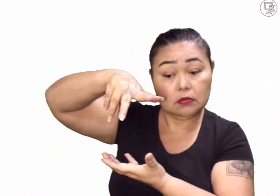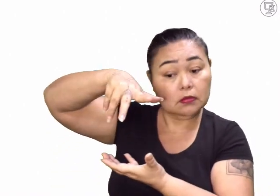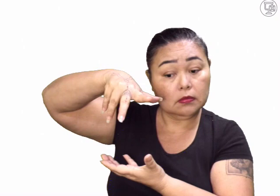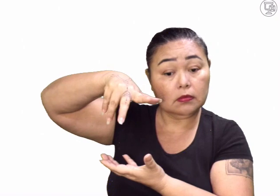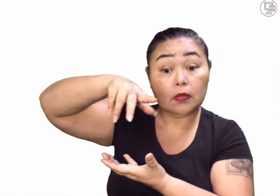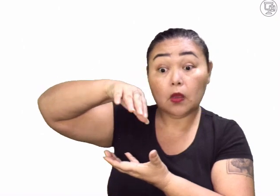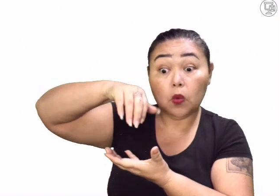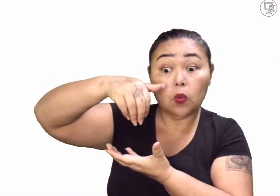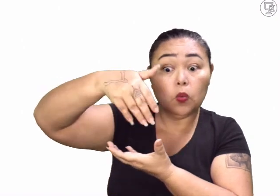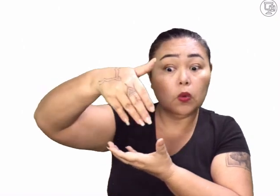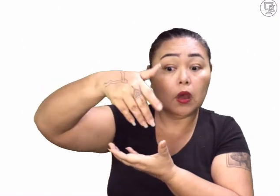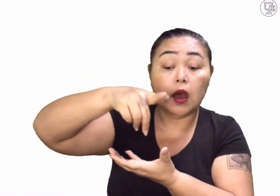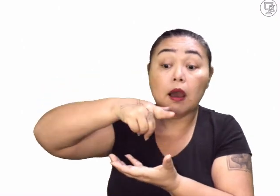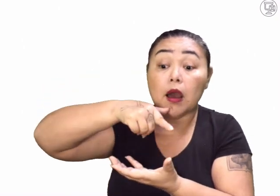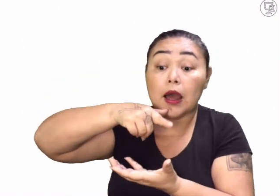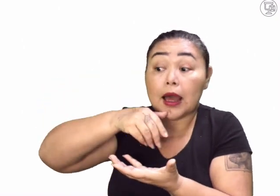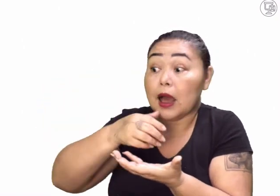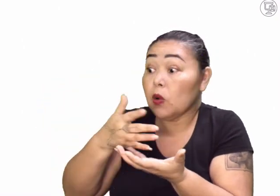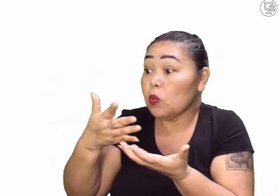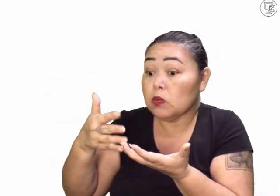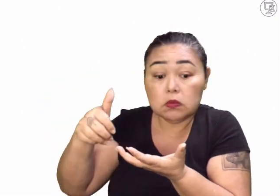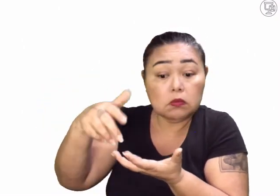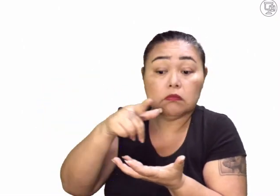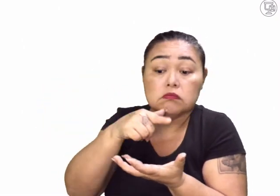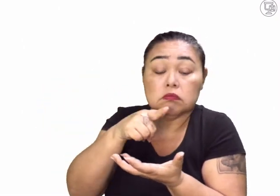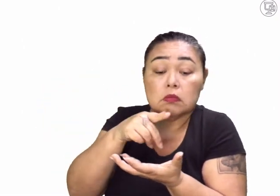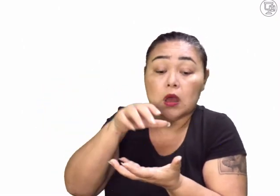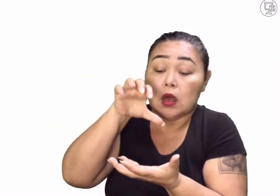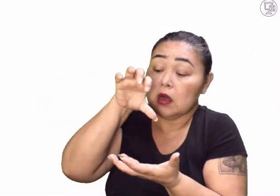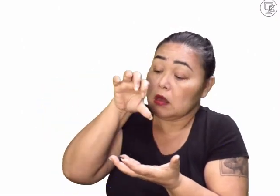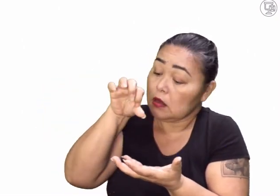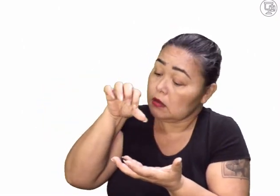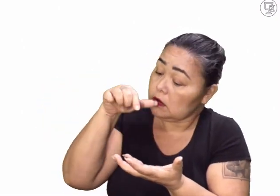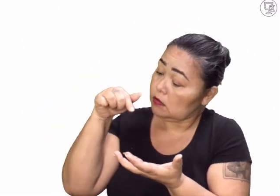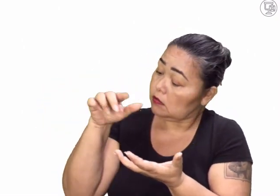O restante desta água,